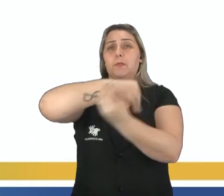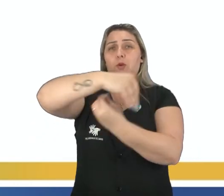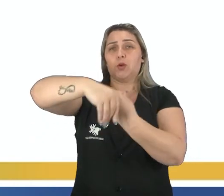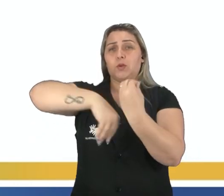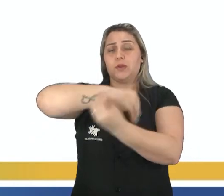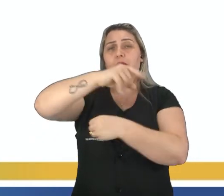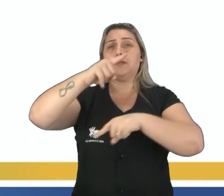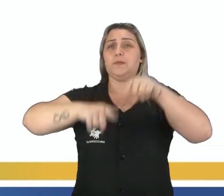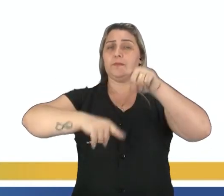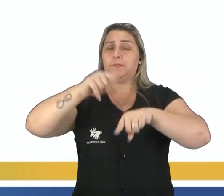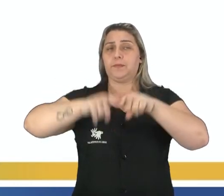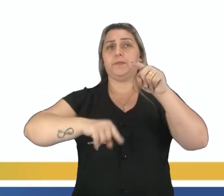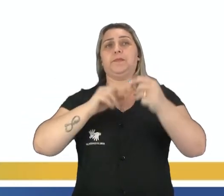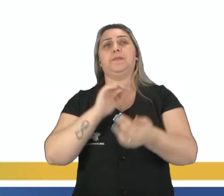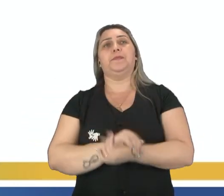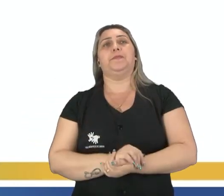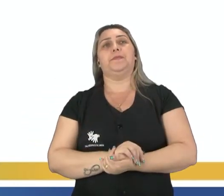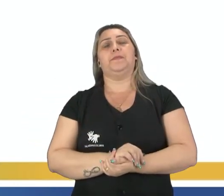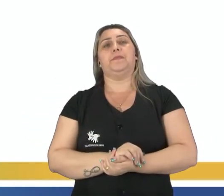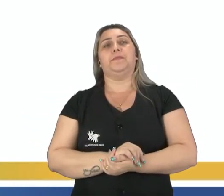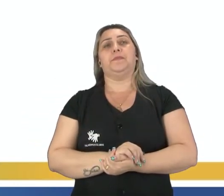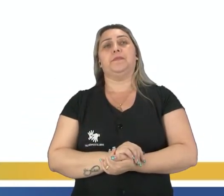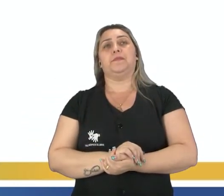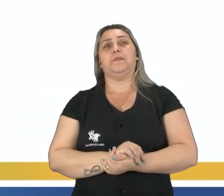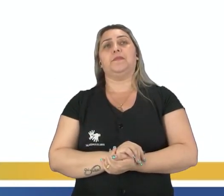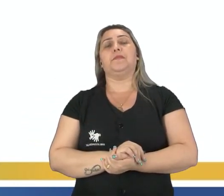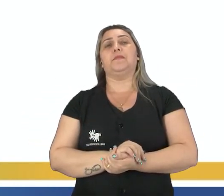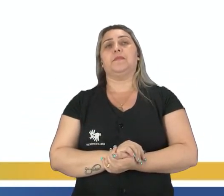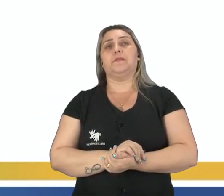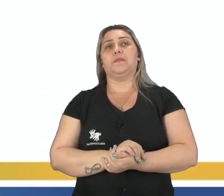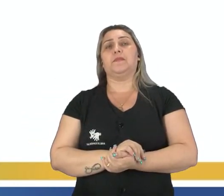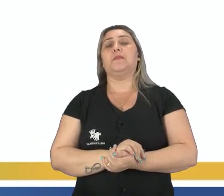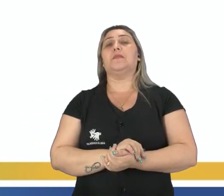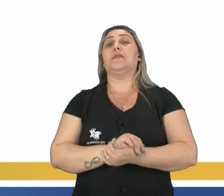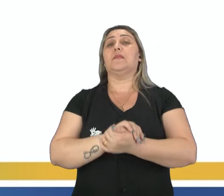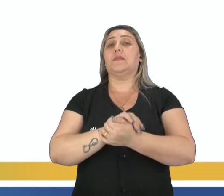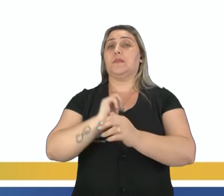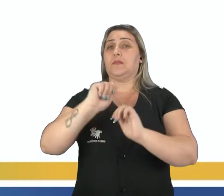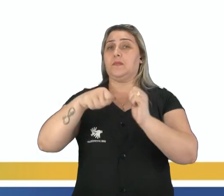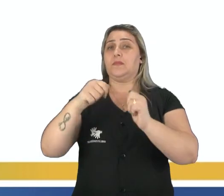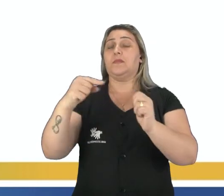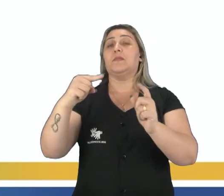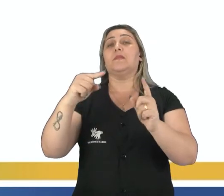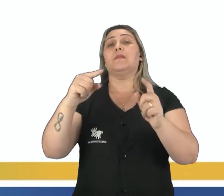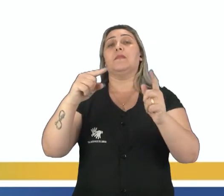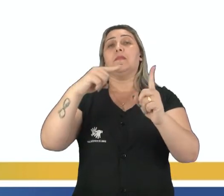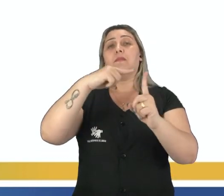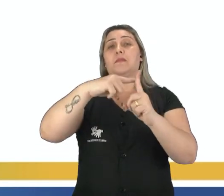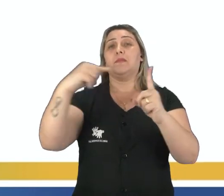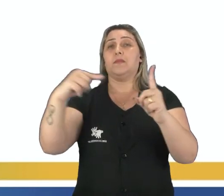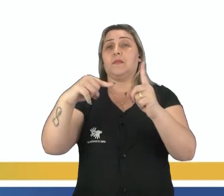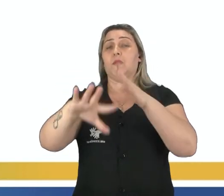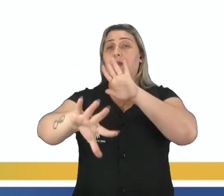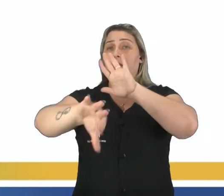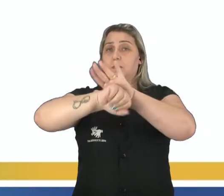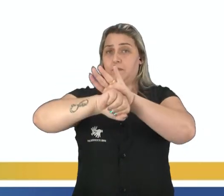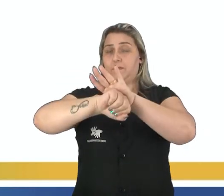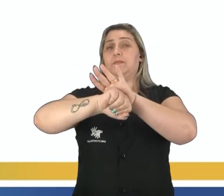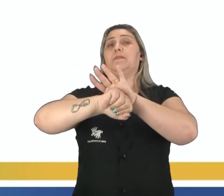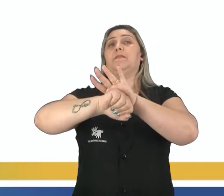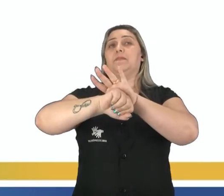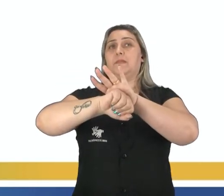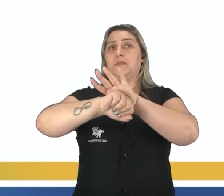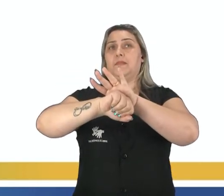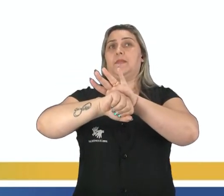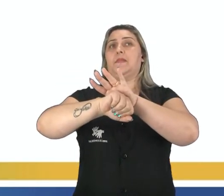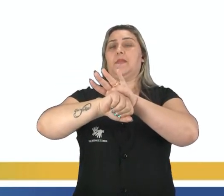no corpo? As cargas de sinal oposto, de sinais opostos, que a gente já viu, vai atrair, ou seja, vão todas para